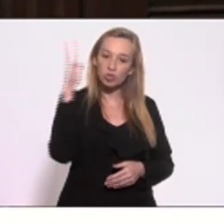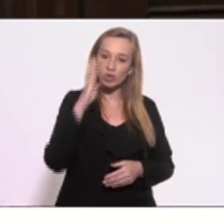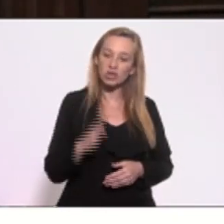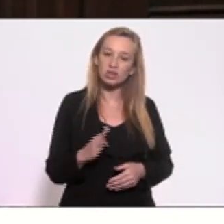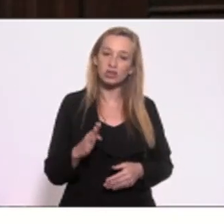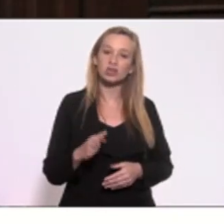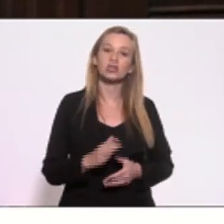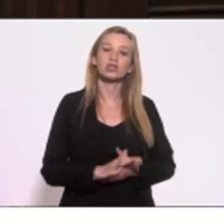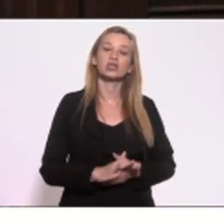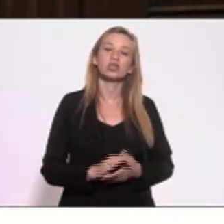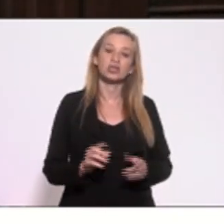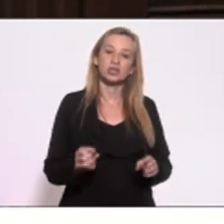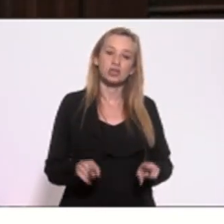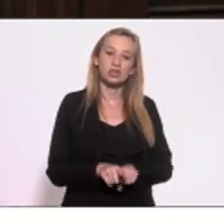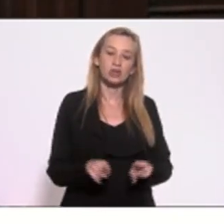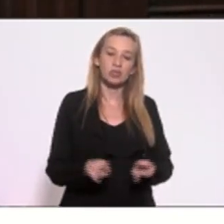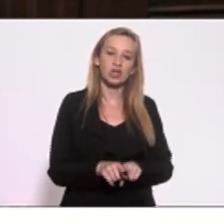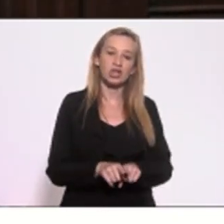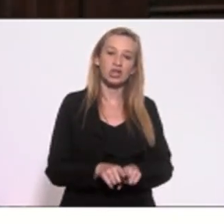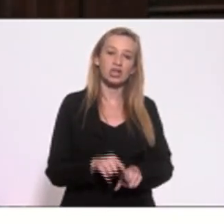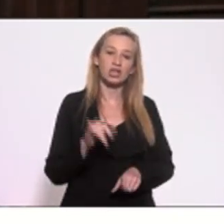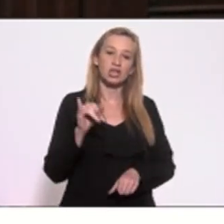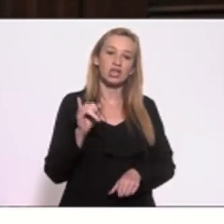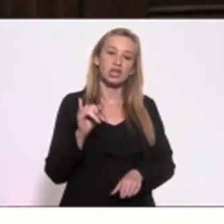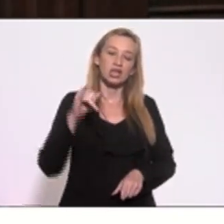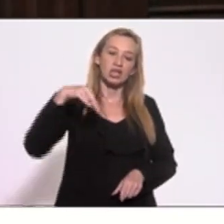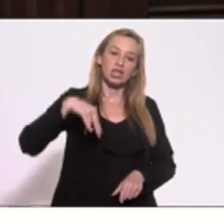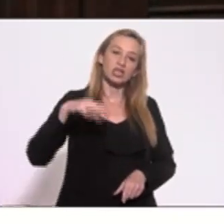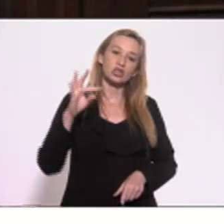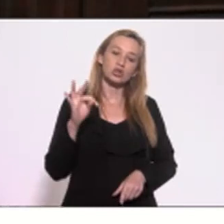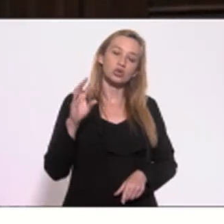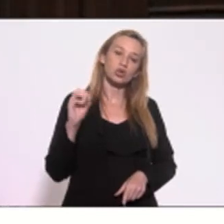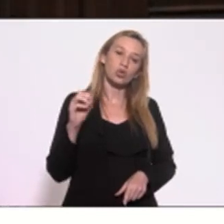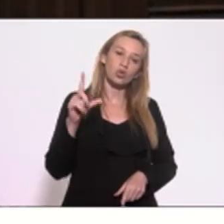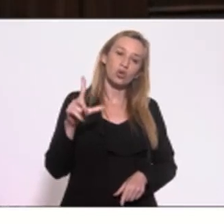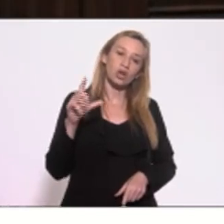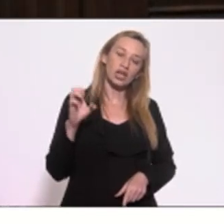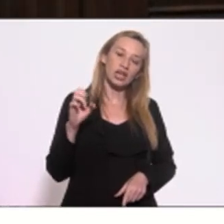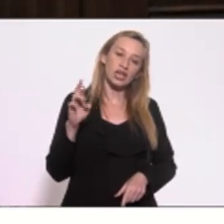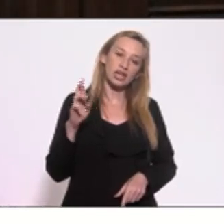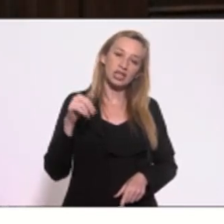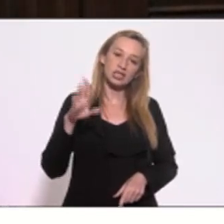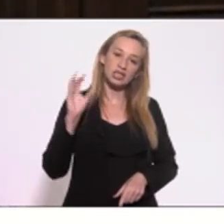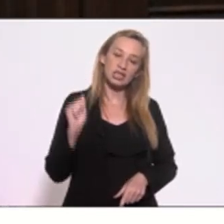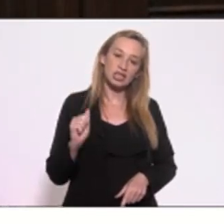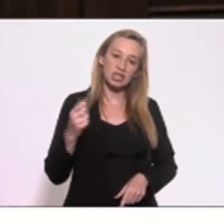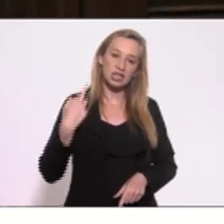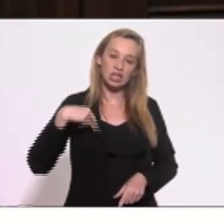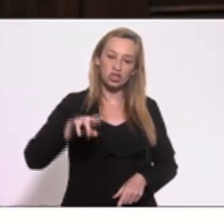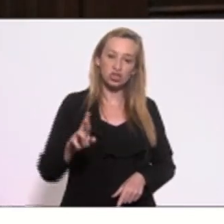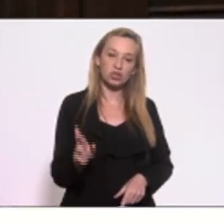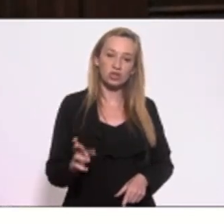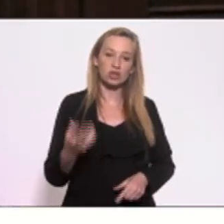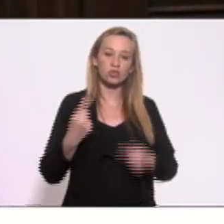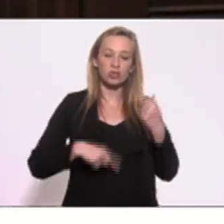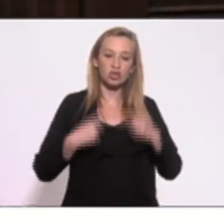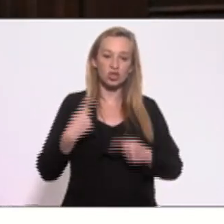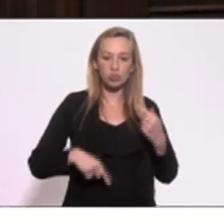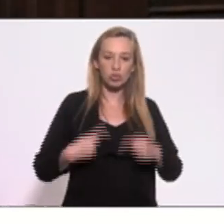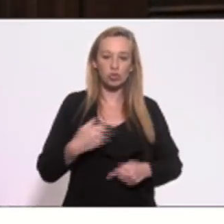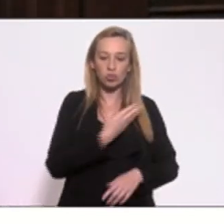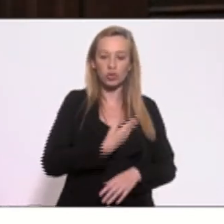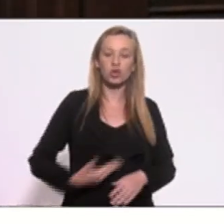intolerância religiosa sendo colocada como pano de fundo, inclusive na política pública. Hoje a gente